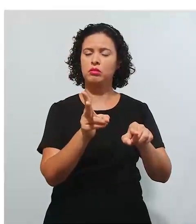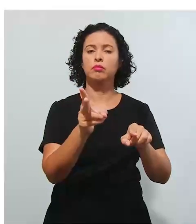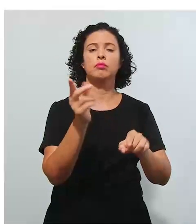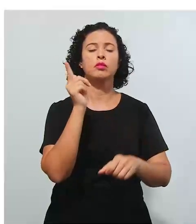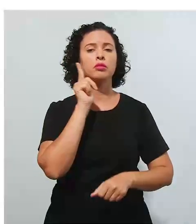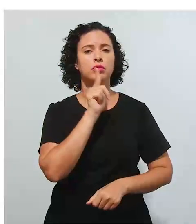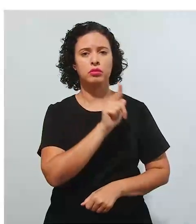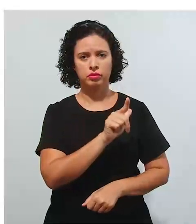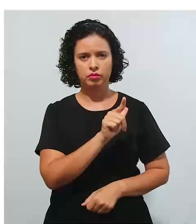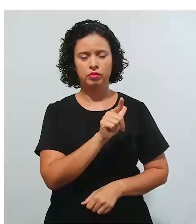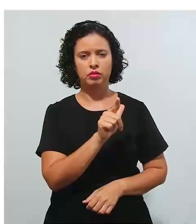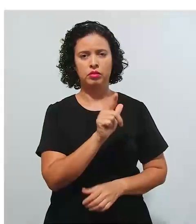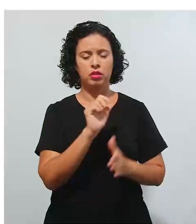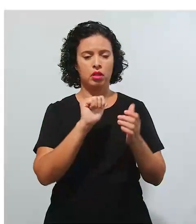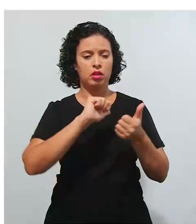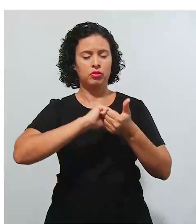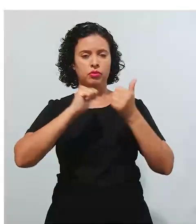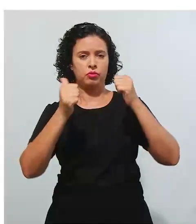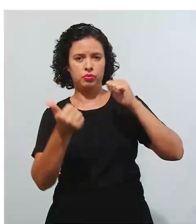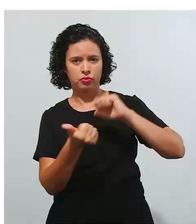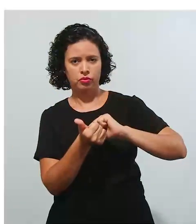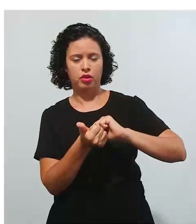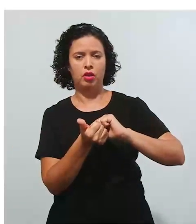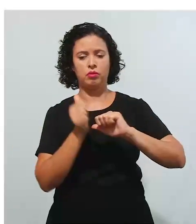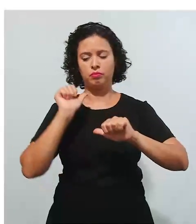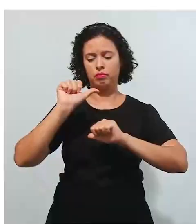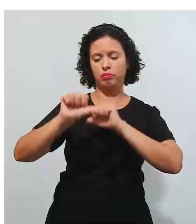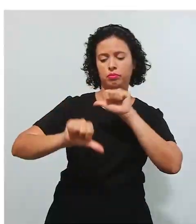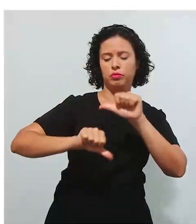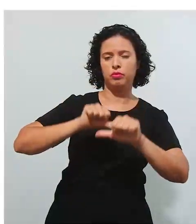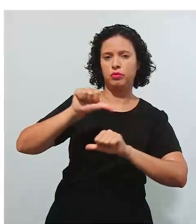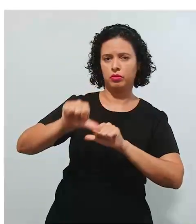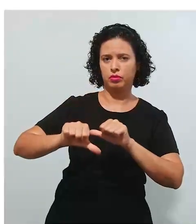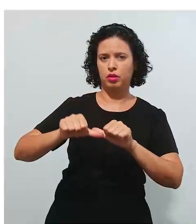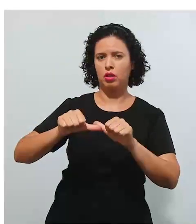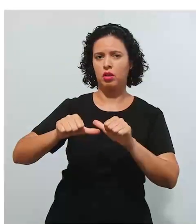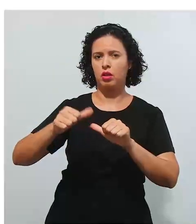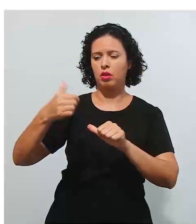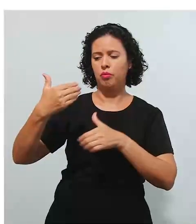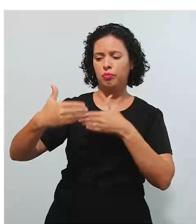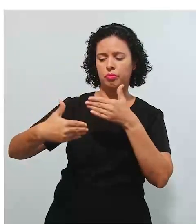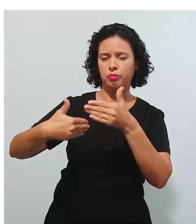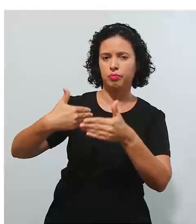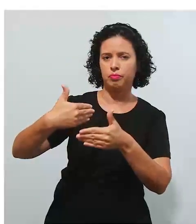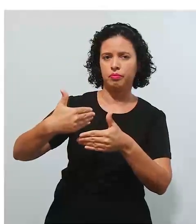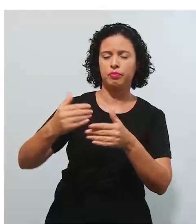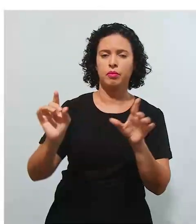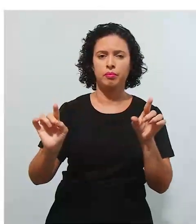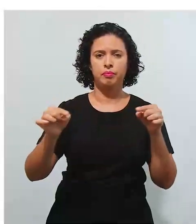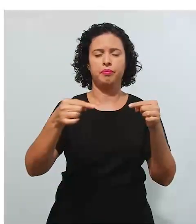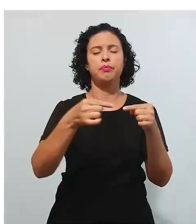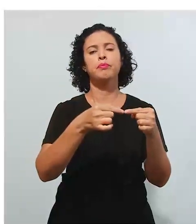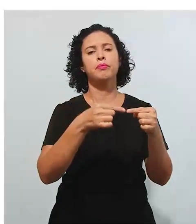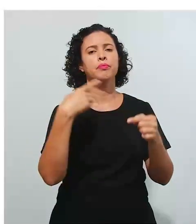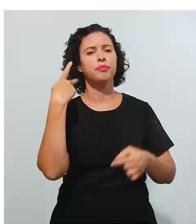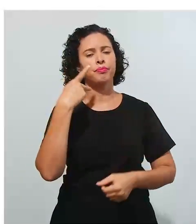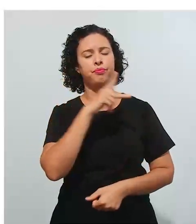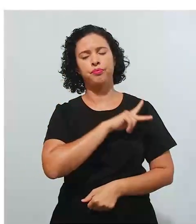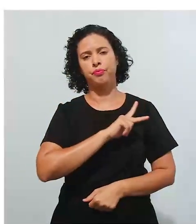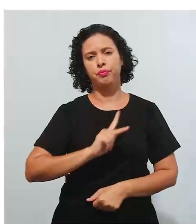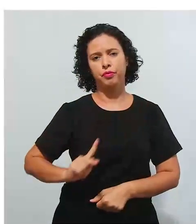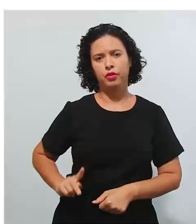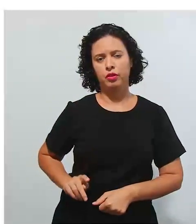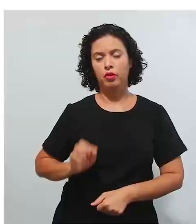corrigir, ajustar e adequar o processo de implementação de políticas públicas às suas metas e os